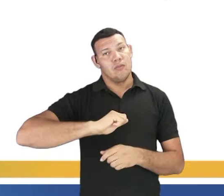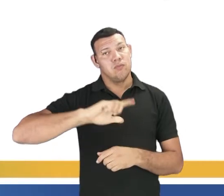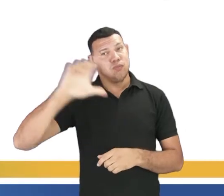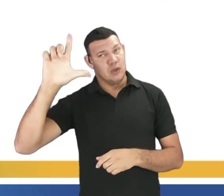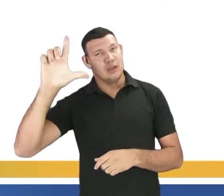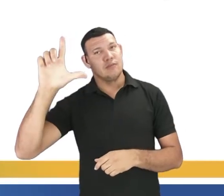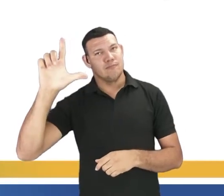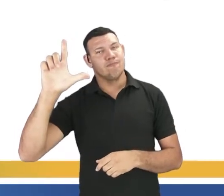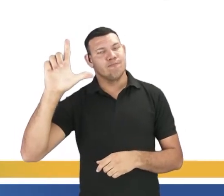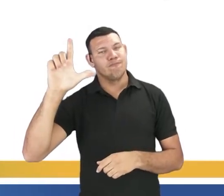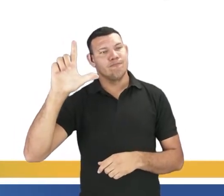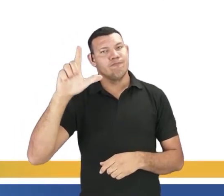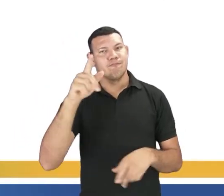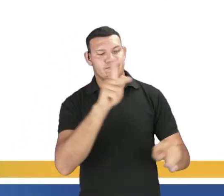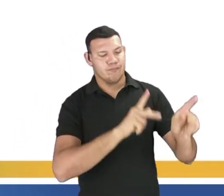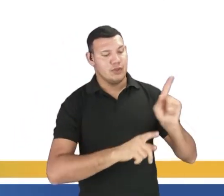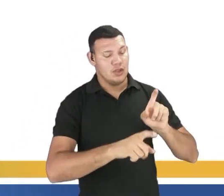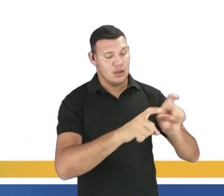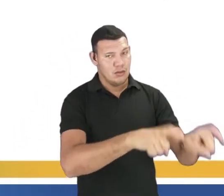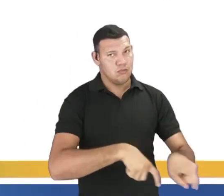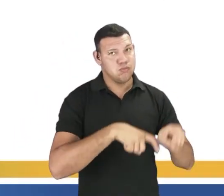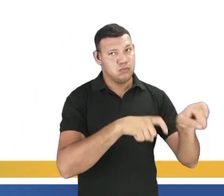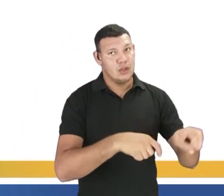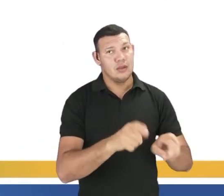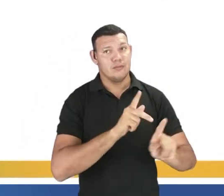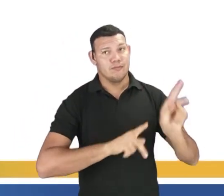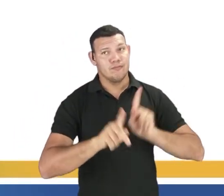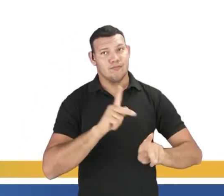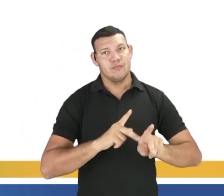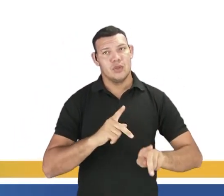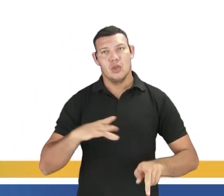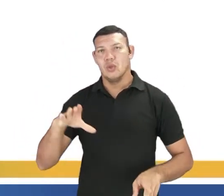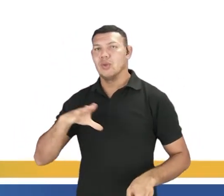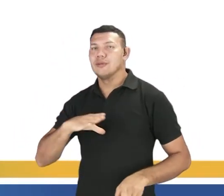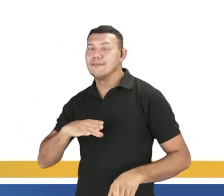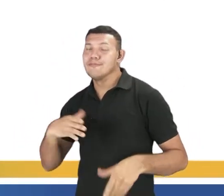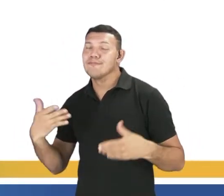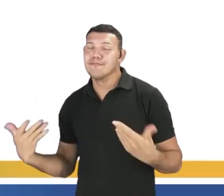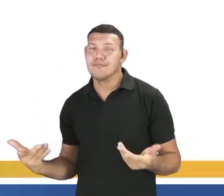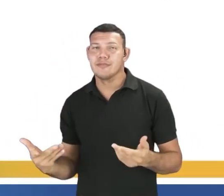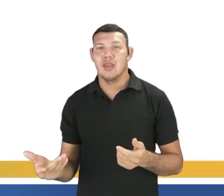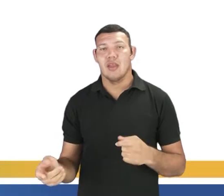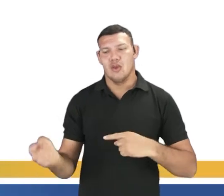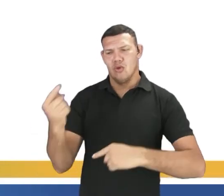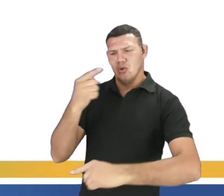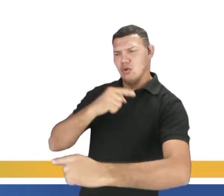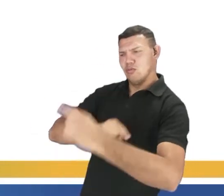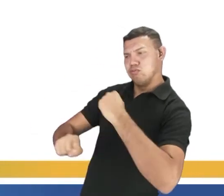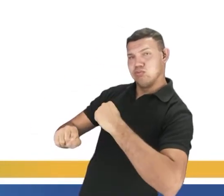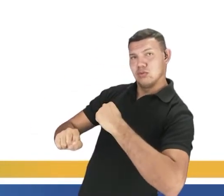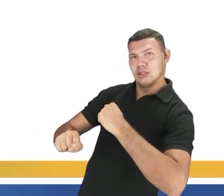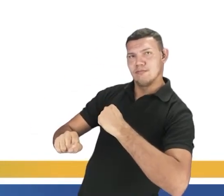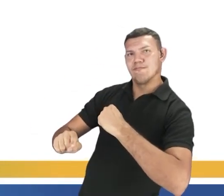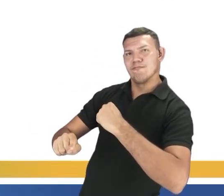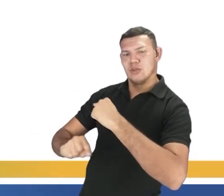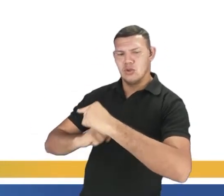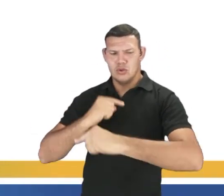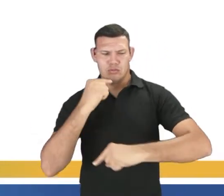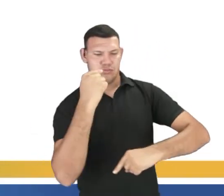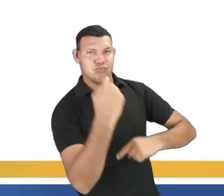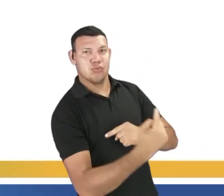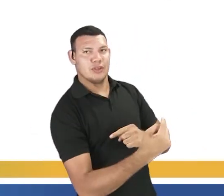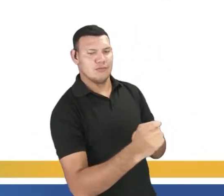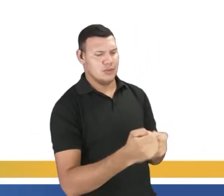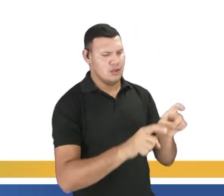urbana. Já na década de 60 também, porém na década de 70, 80, vejamos que inverteu esses papéis, ou seja, com o